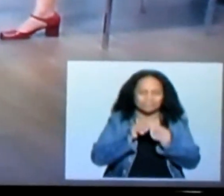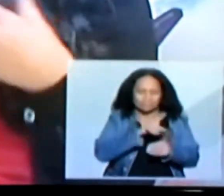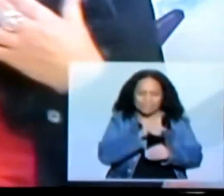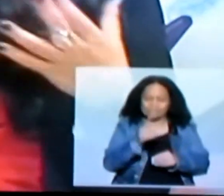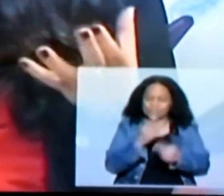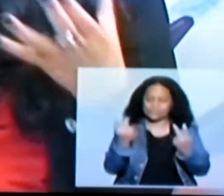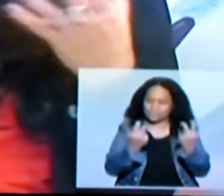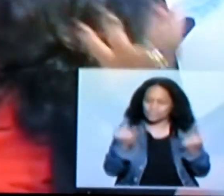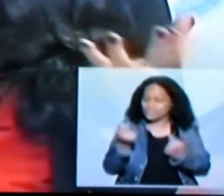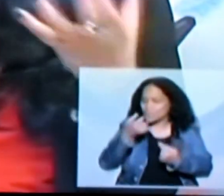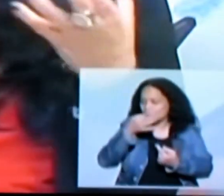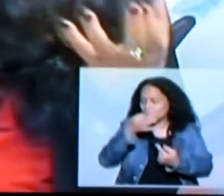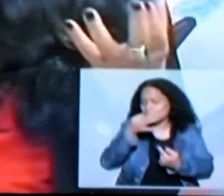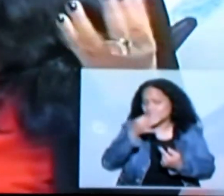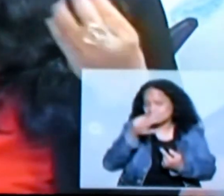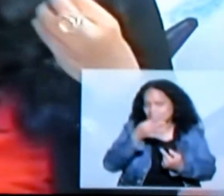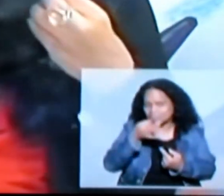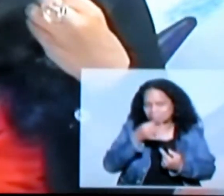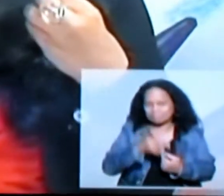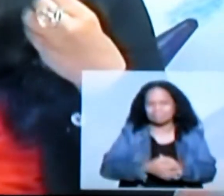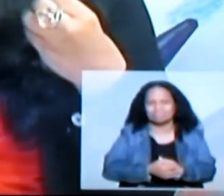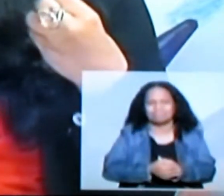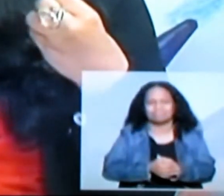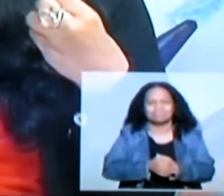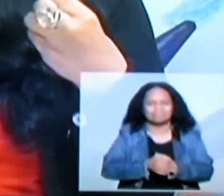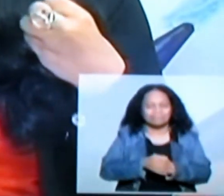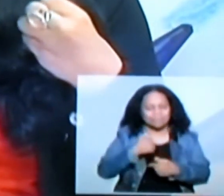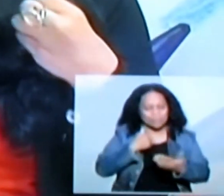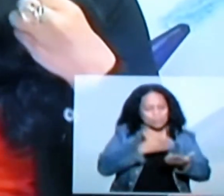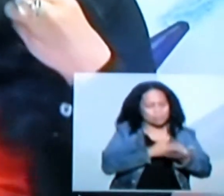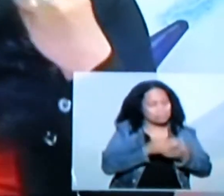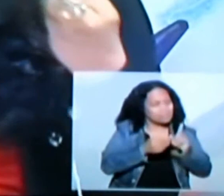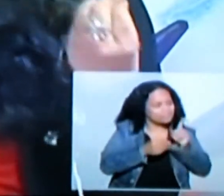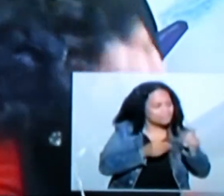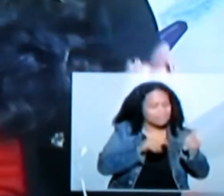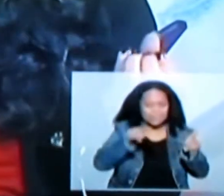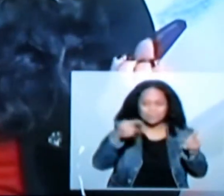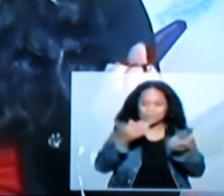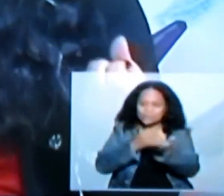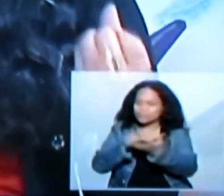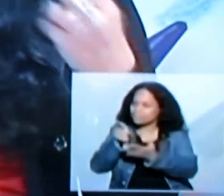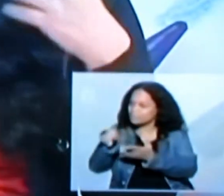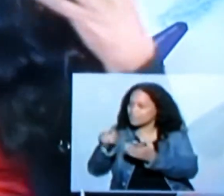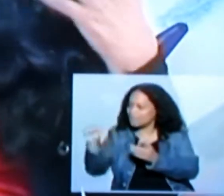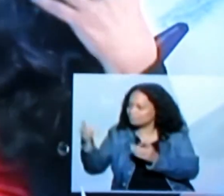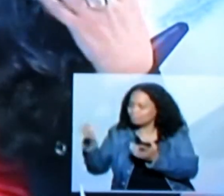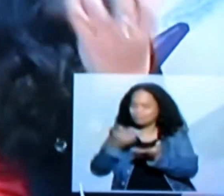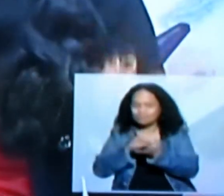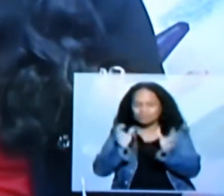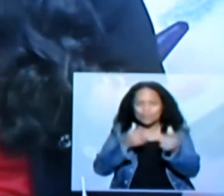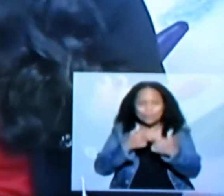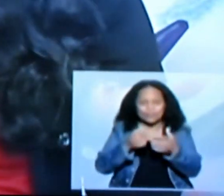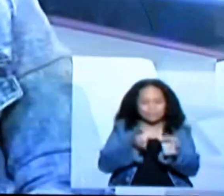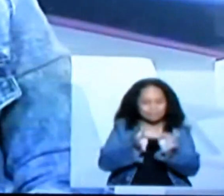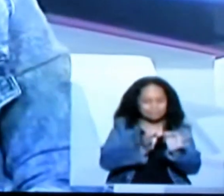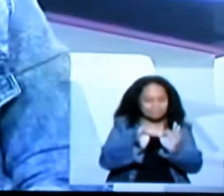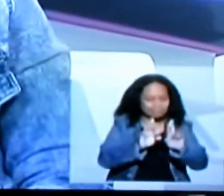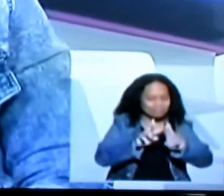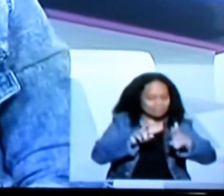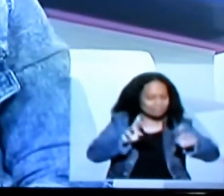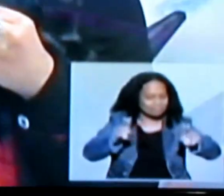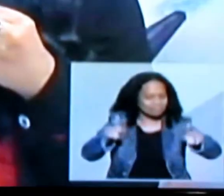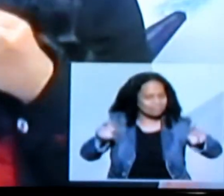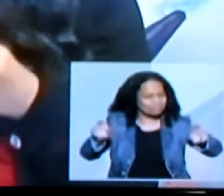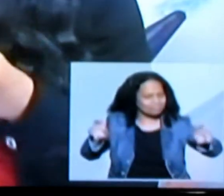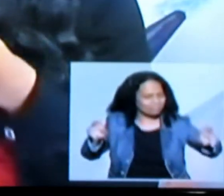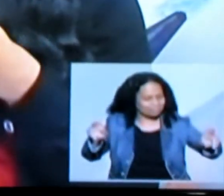Você faz entrevista, eu faço resenha. As pessoas gostam disso. Uhum. Elas têm opções, né? Quer dizer, eu começo aqui ouvindo a Thaís, daqui a pouco vou ouvir a Rafa, são formatos diferentes também. E como é